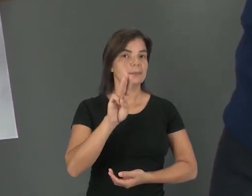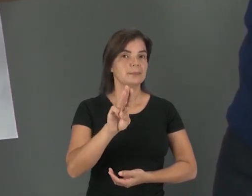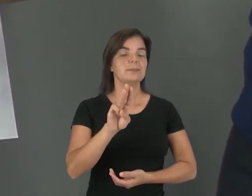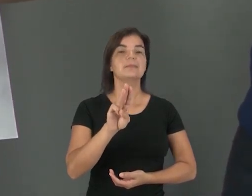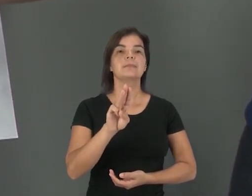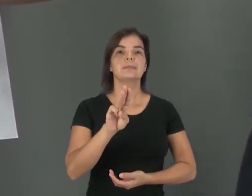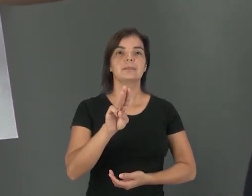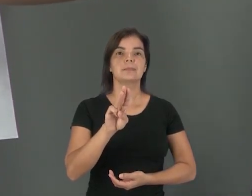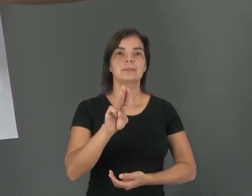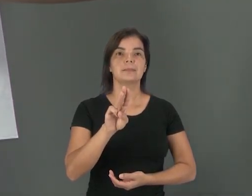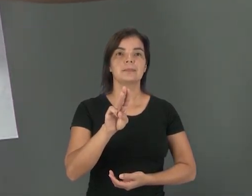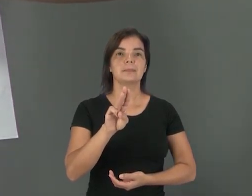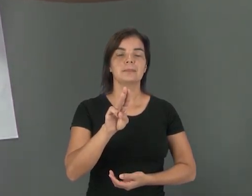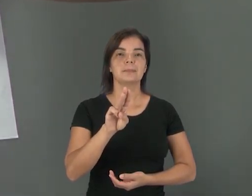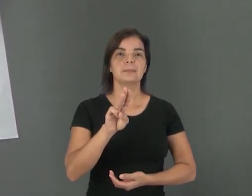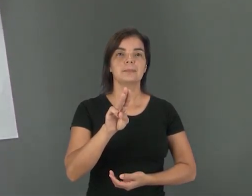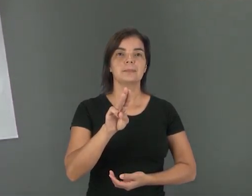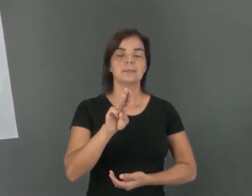3,